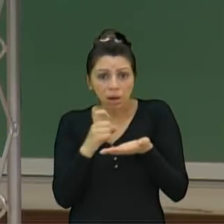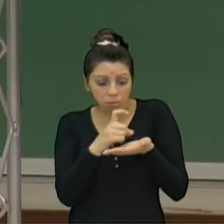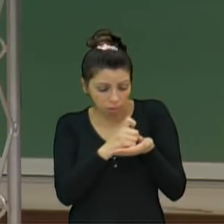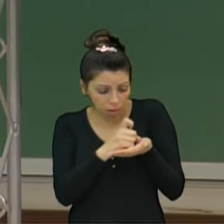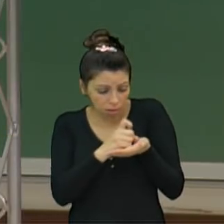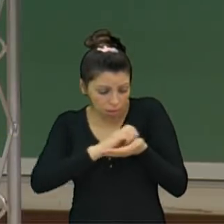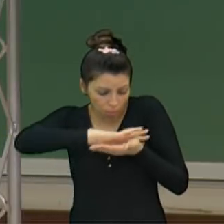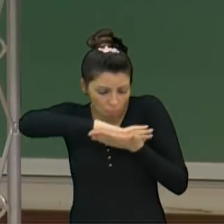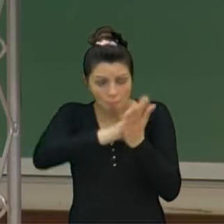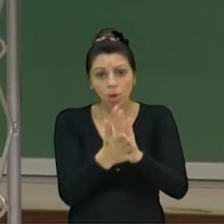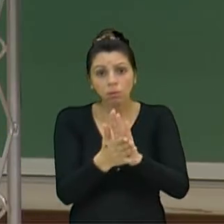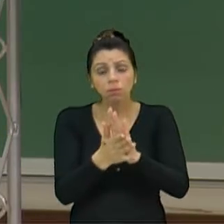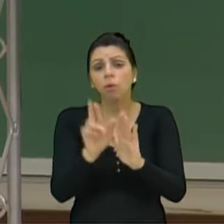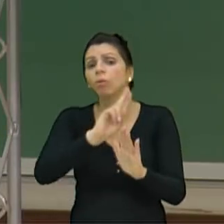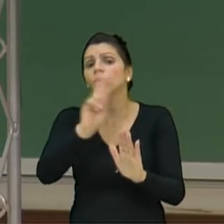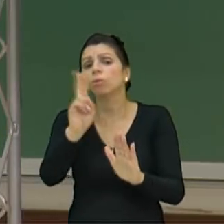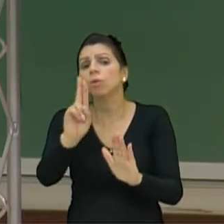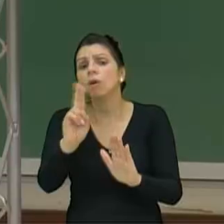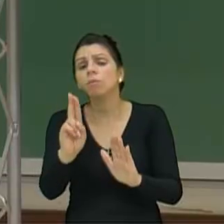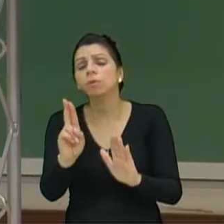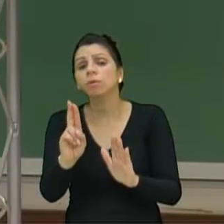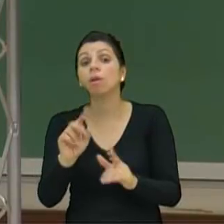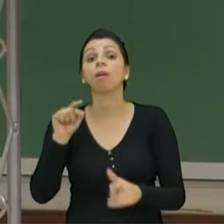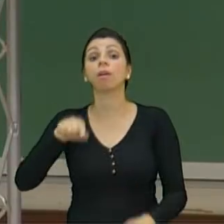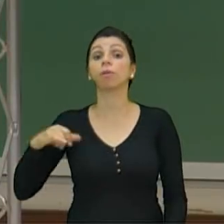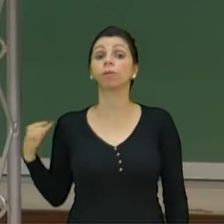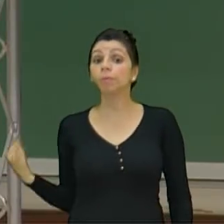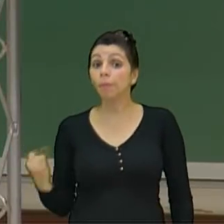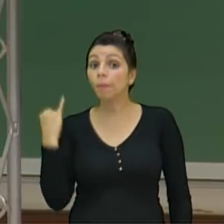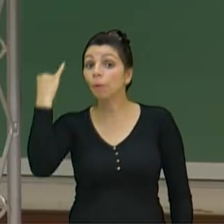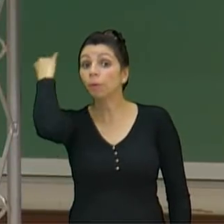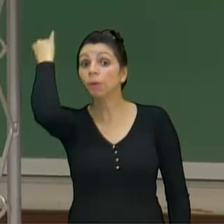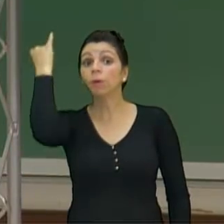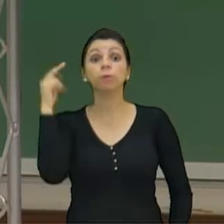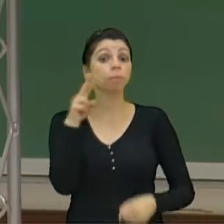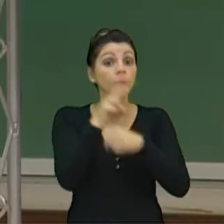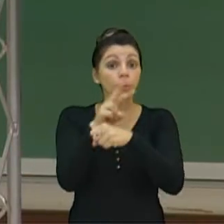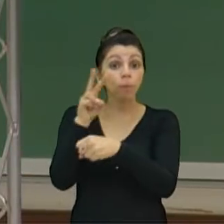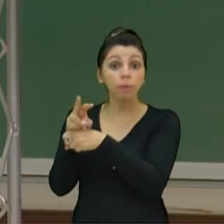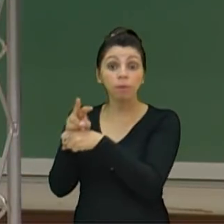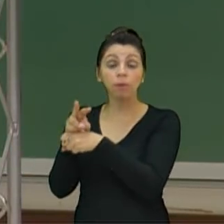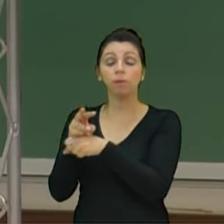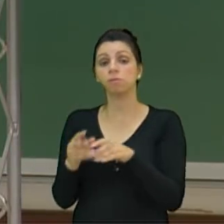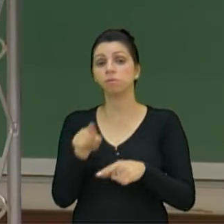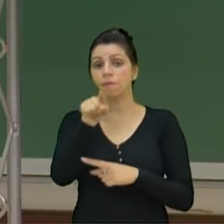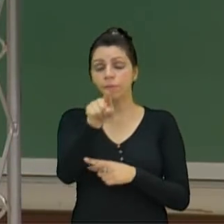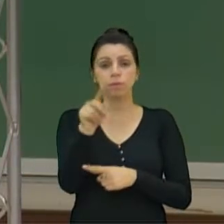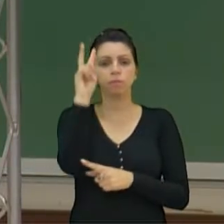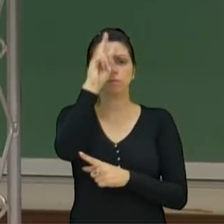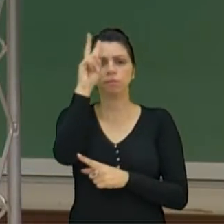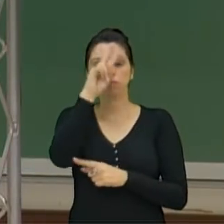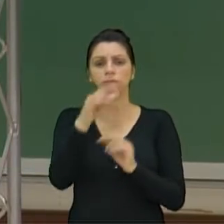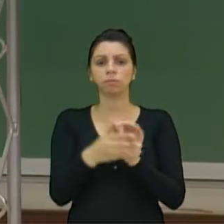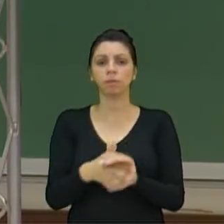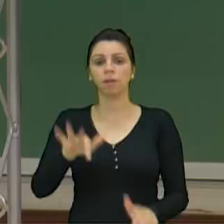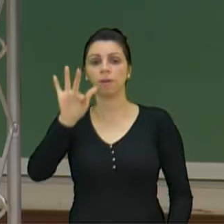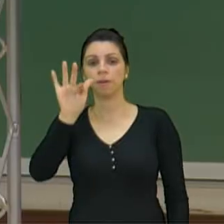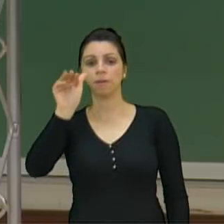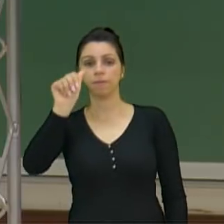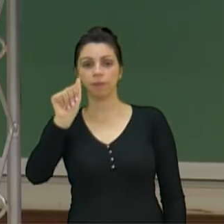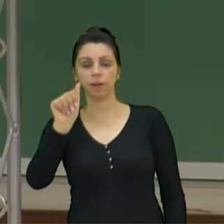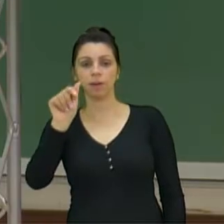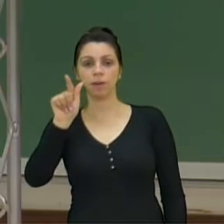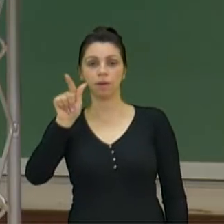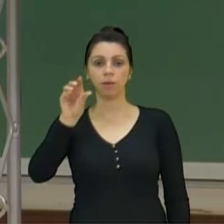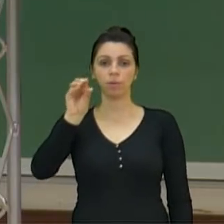aula passada que este é um mecanismo importantíssimo de defesa. Se você lembrou, fagocitose,